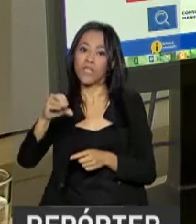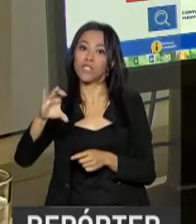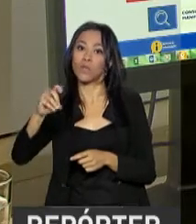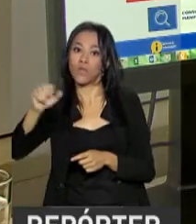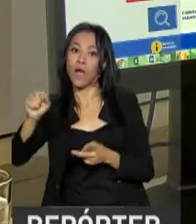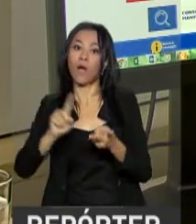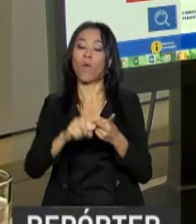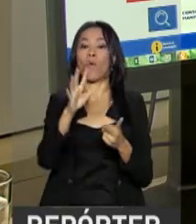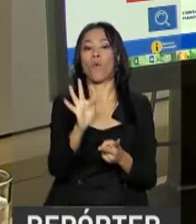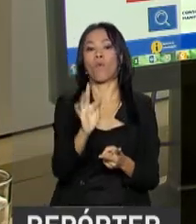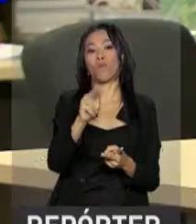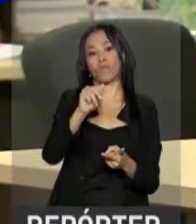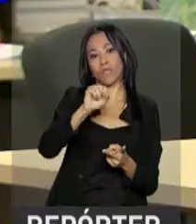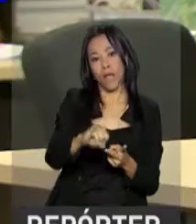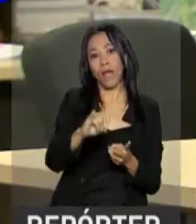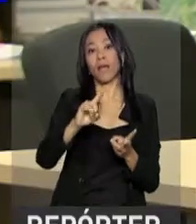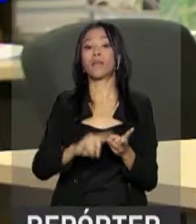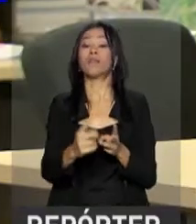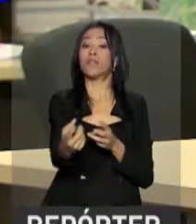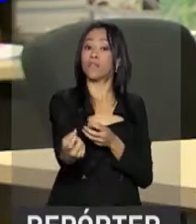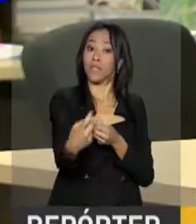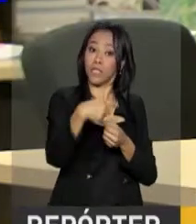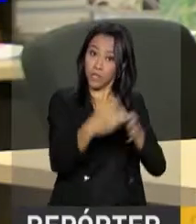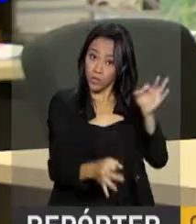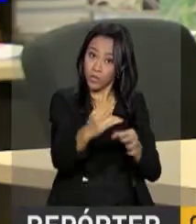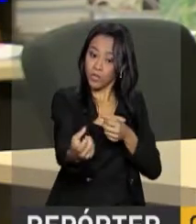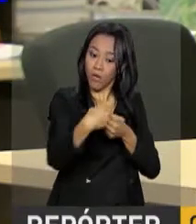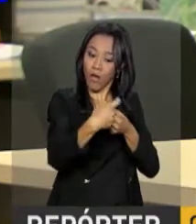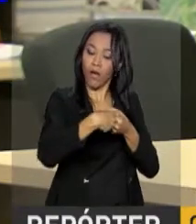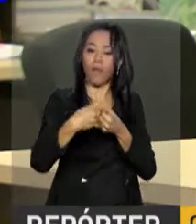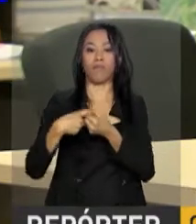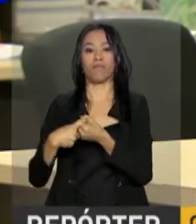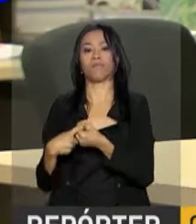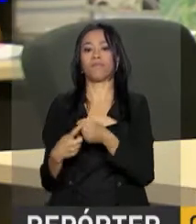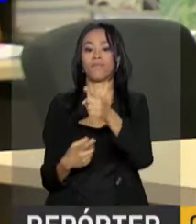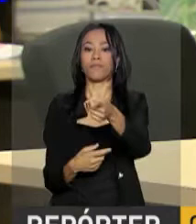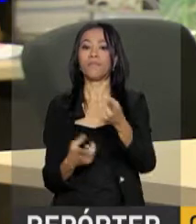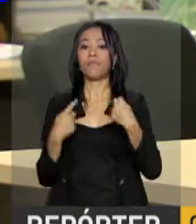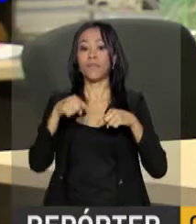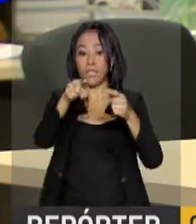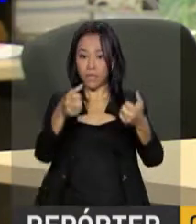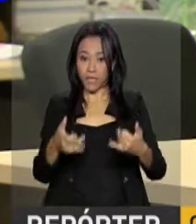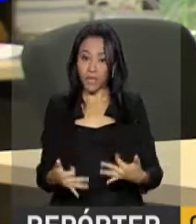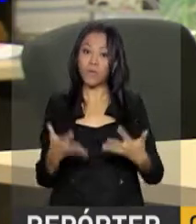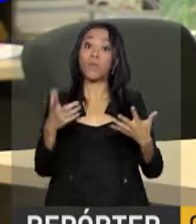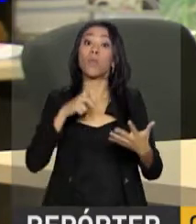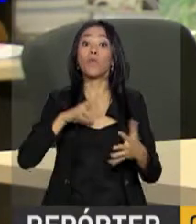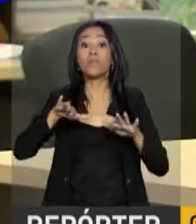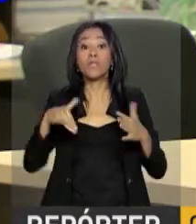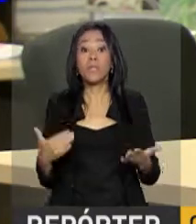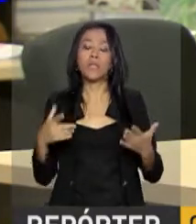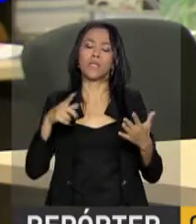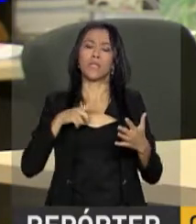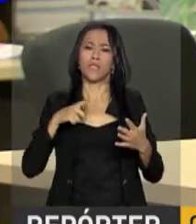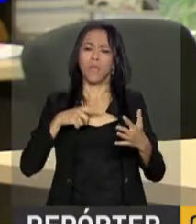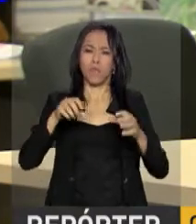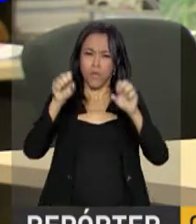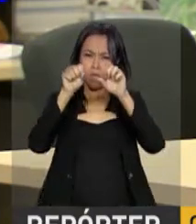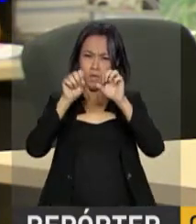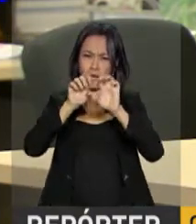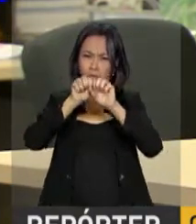a integrar esse sistema. À medida que você se legitima junto a um órgão de controle, uma estrutura maior, você tem